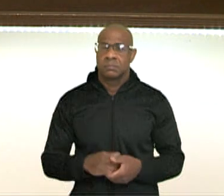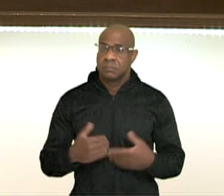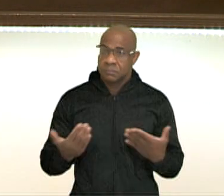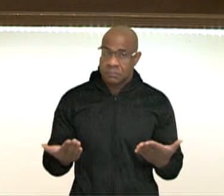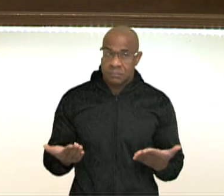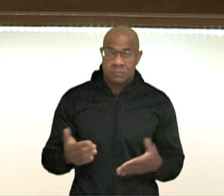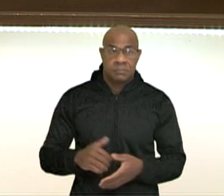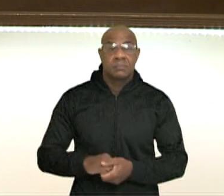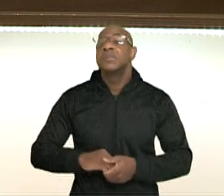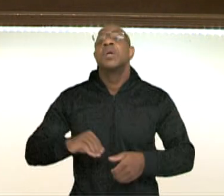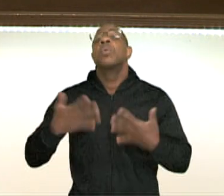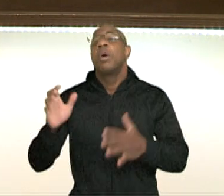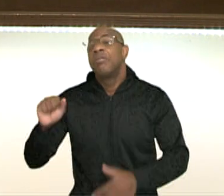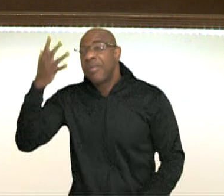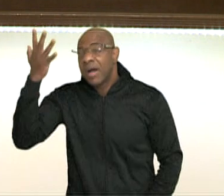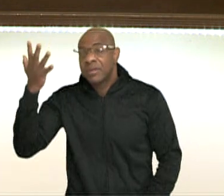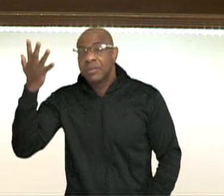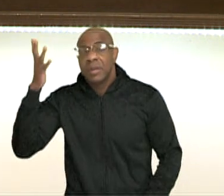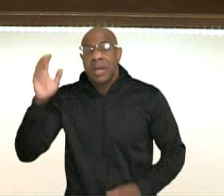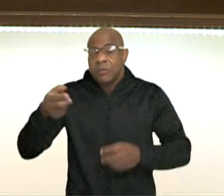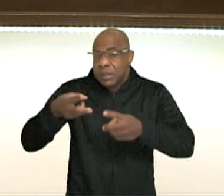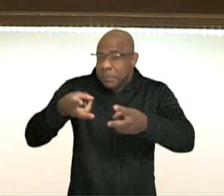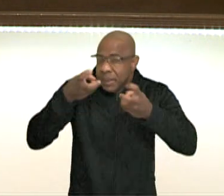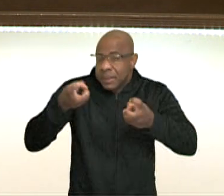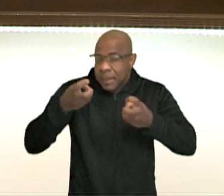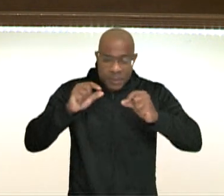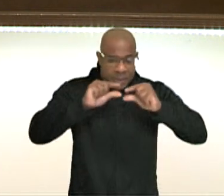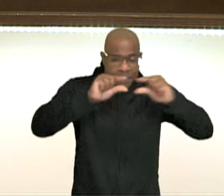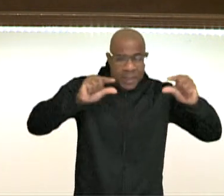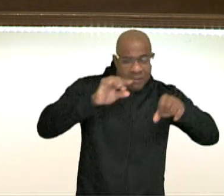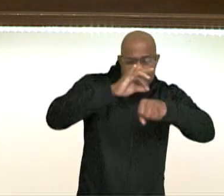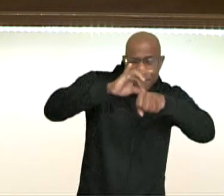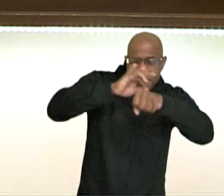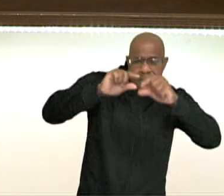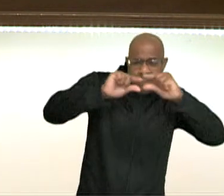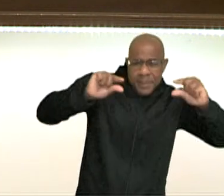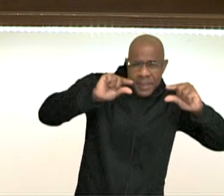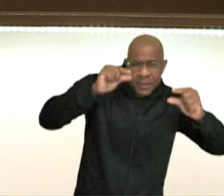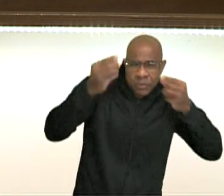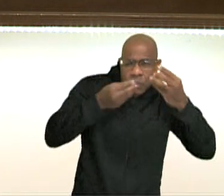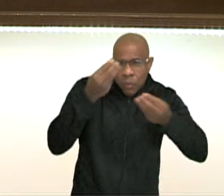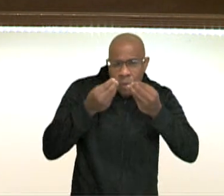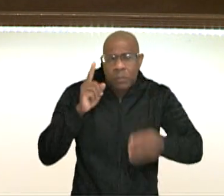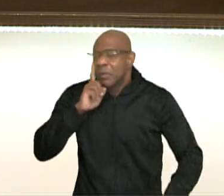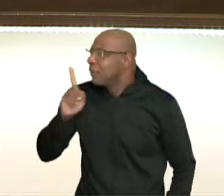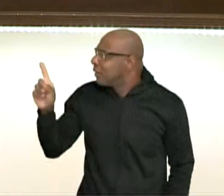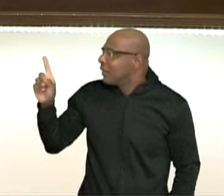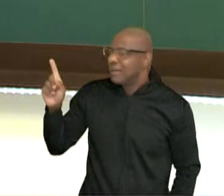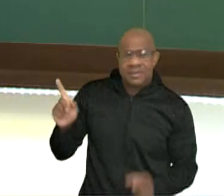legal. E aí, você conseguiu realizar o exercício? Conseguiu? Vamos ver então como ficou?